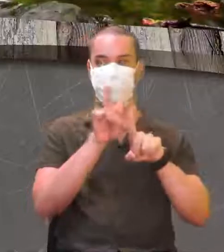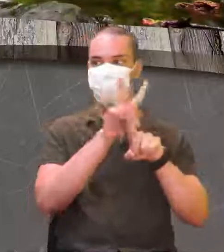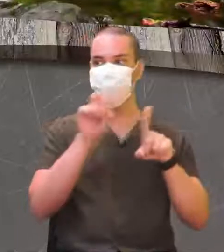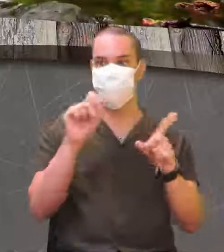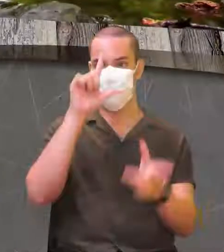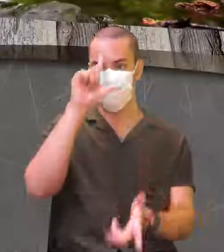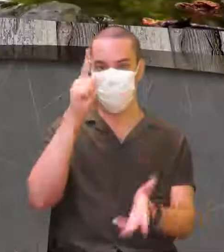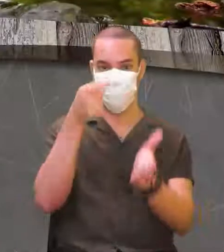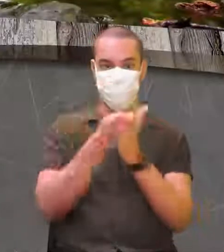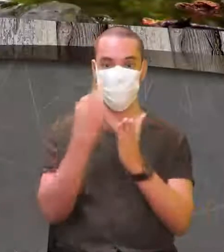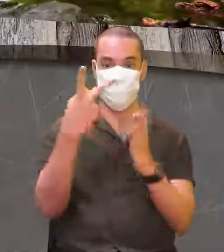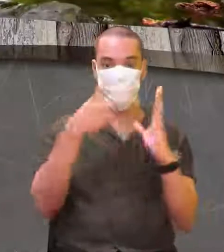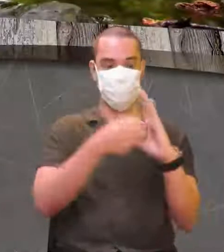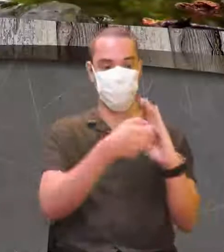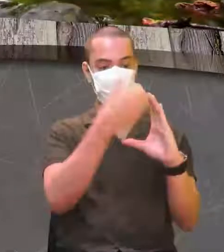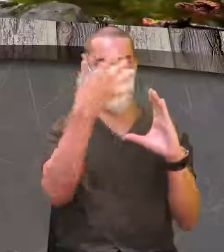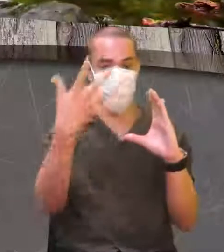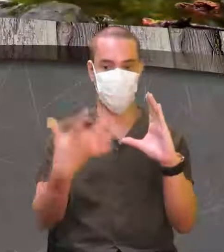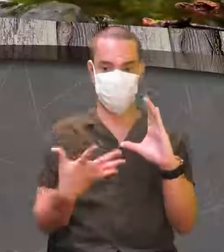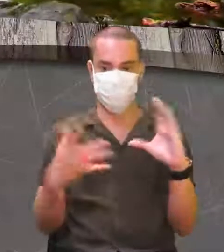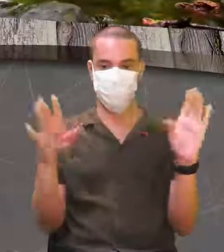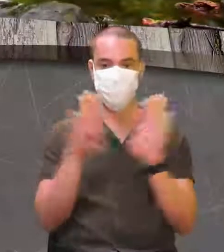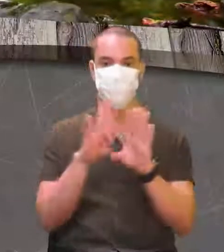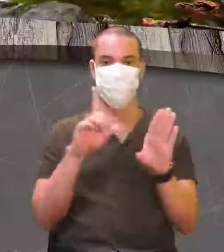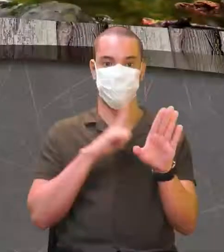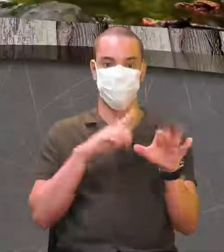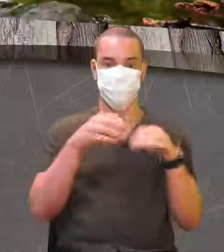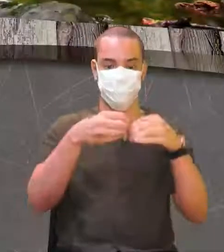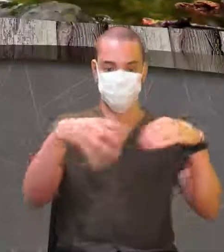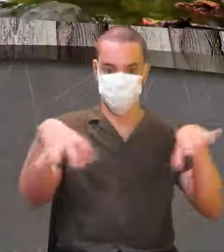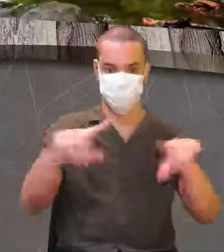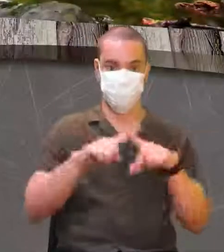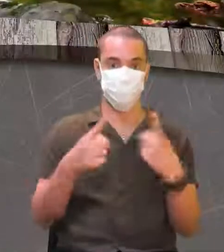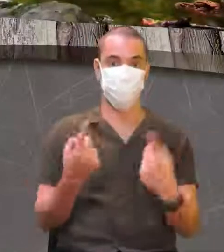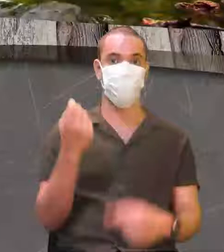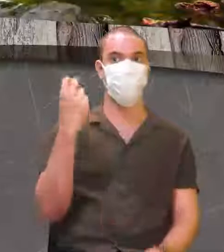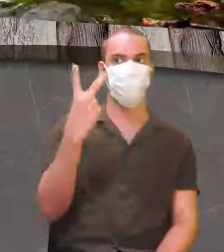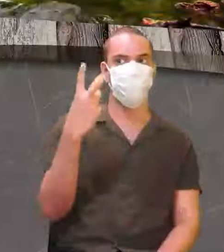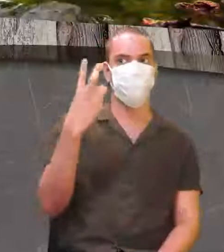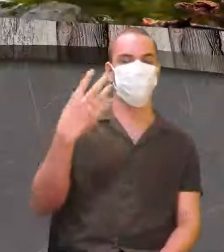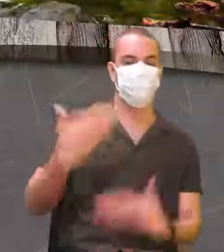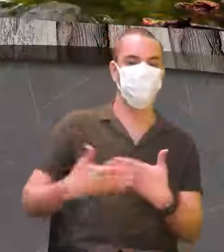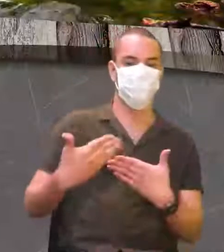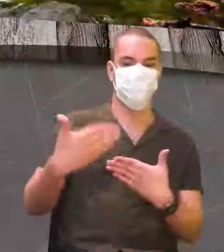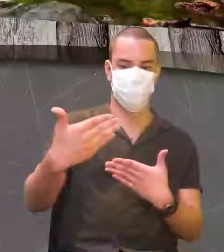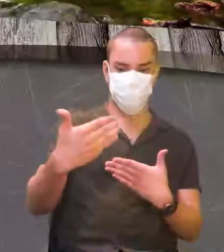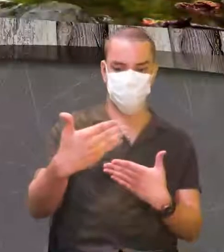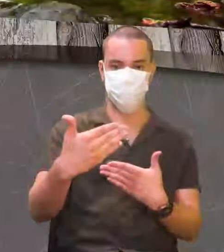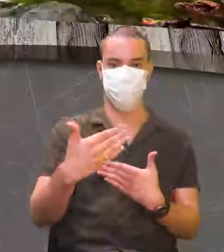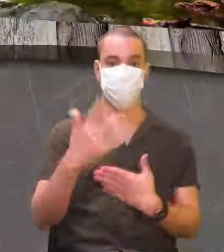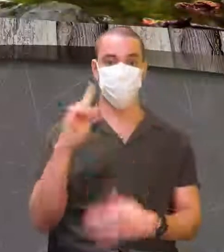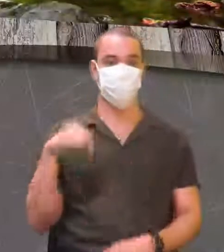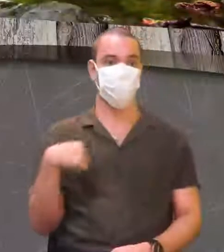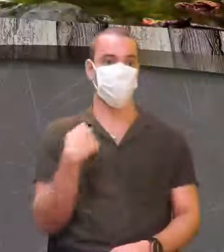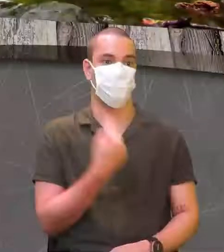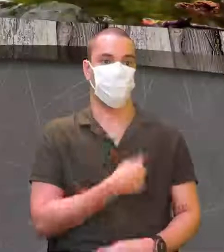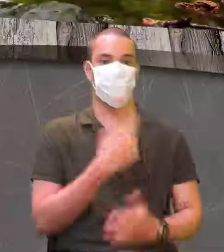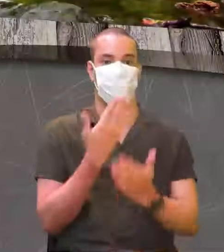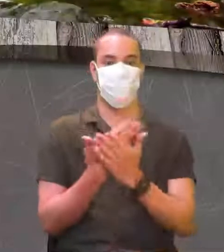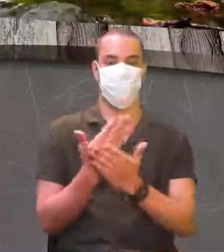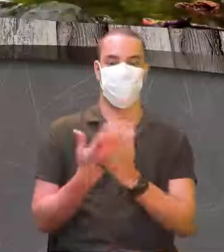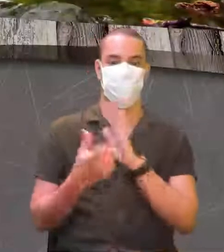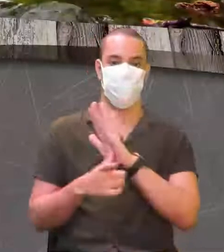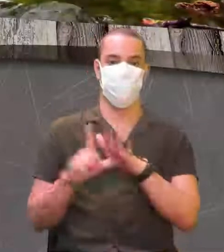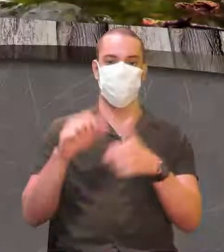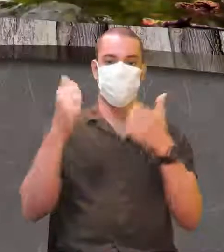determinar as duas características. Também você vai ter essa segregação, mas agora você vai trabalhar com duas, três, enfim. Nós falamos nas aulas anteriores